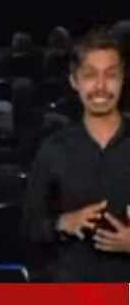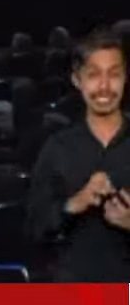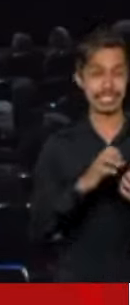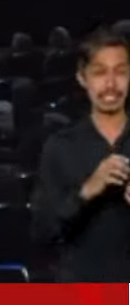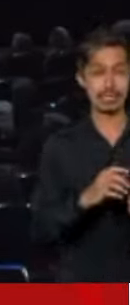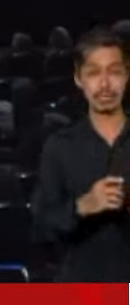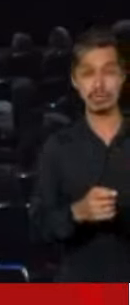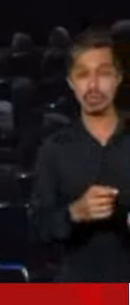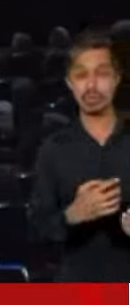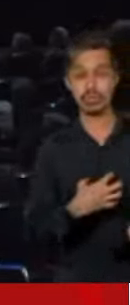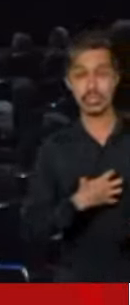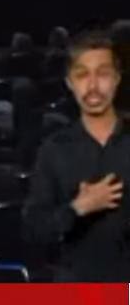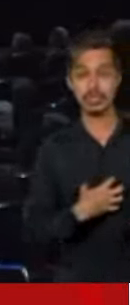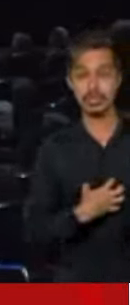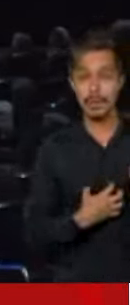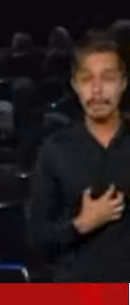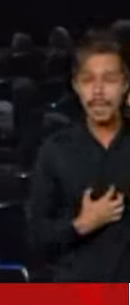um pensamento